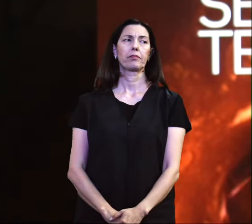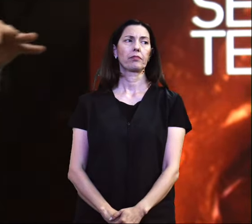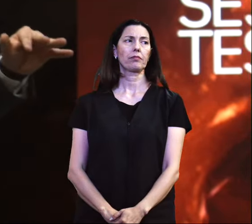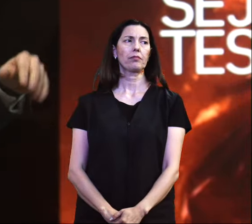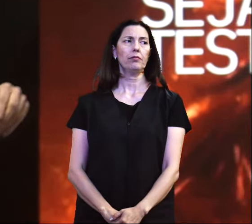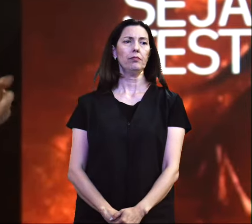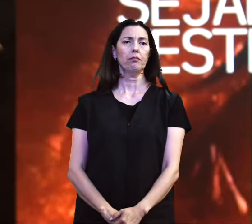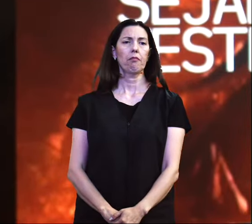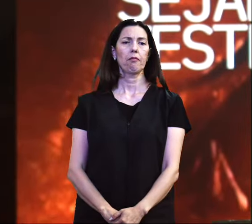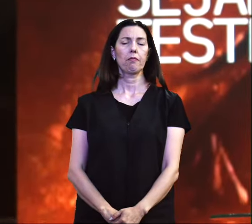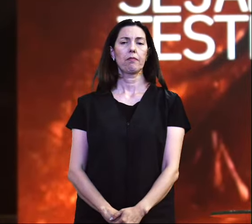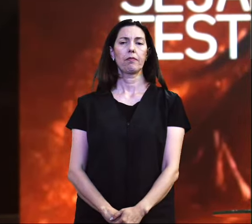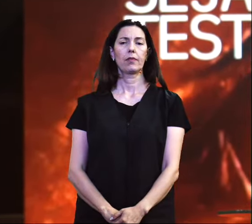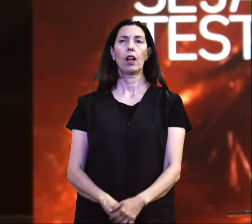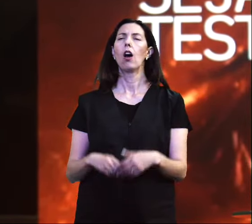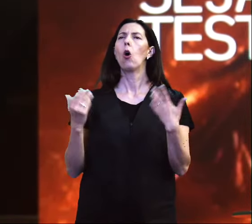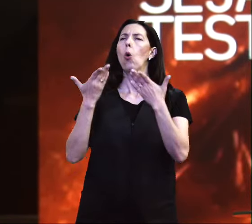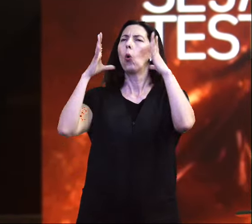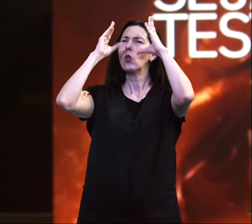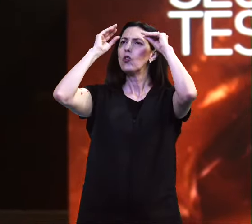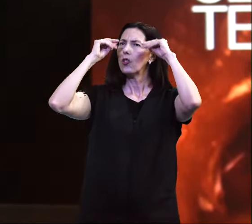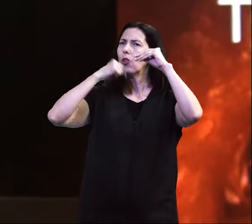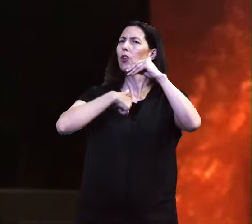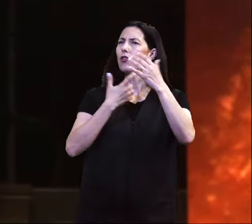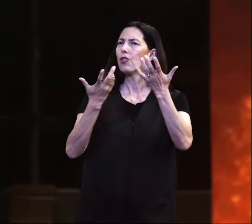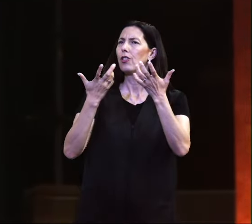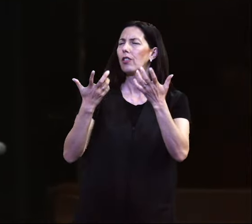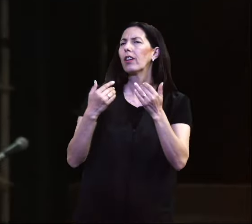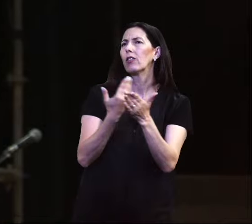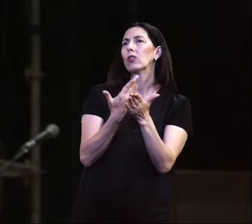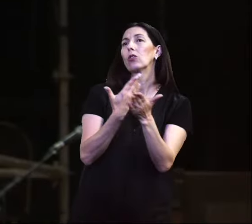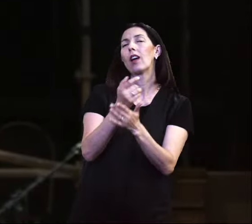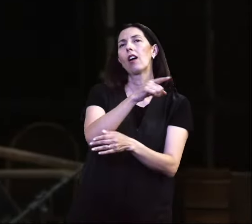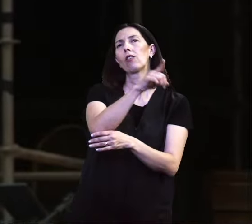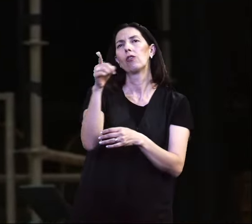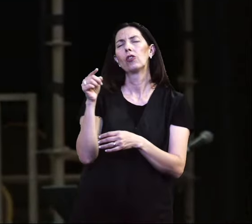É muito interessante, hoje à noite quero estudar com vocês, sabe aquele texto que